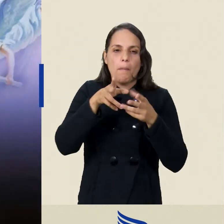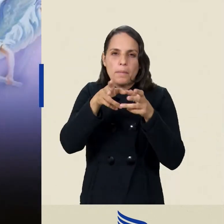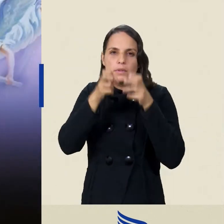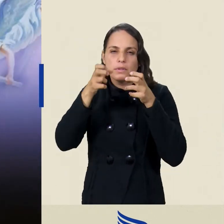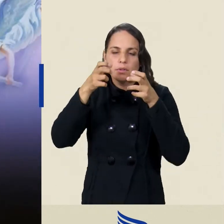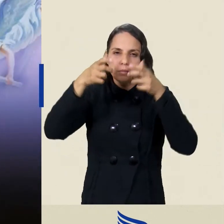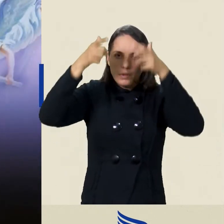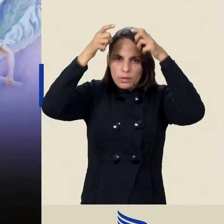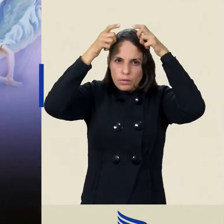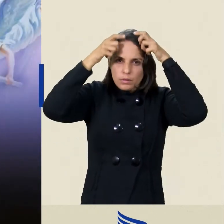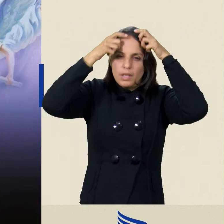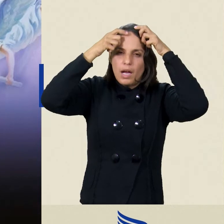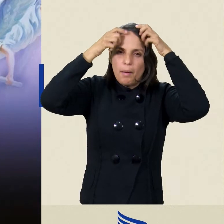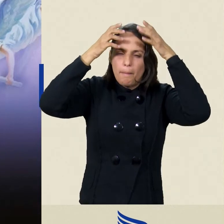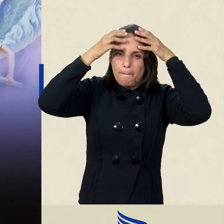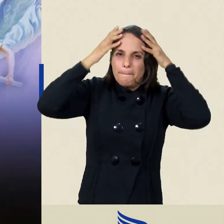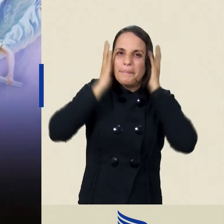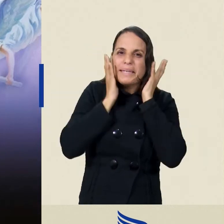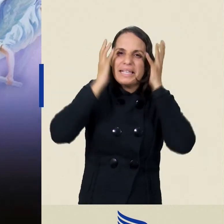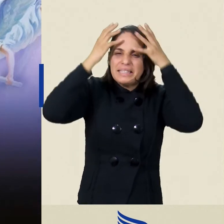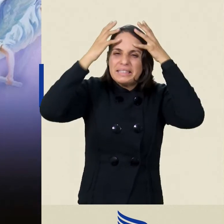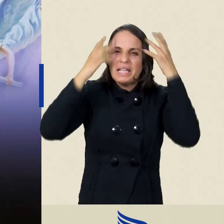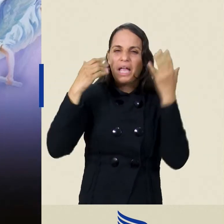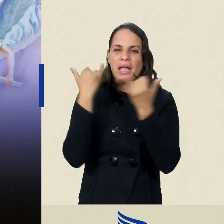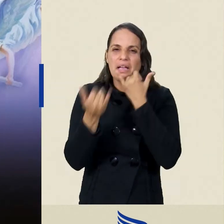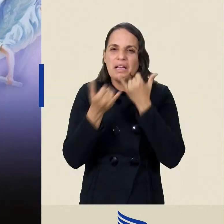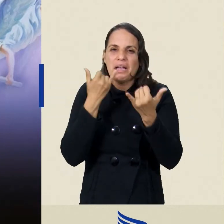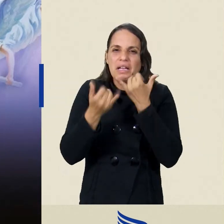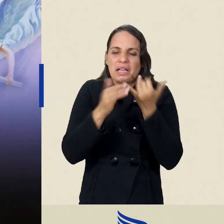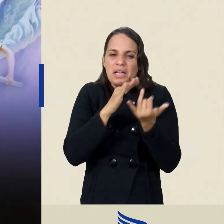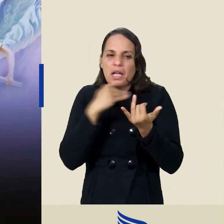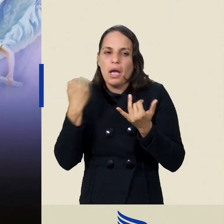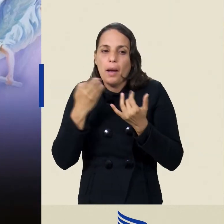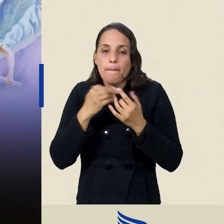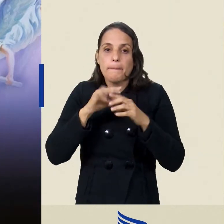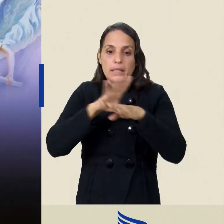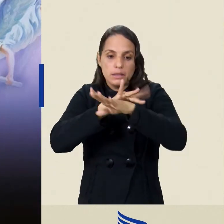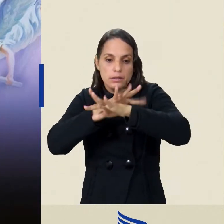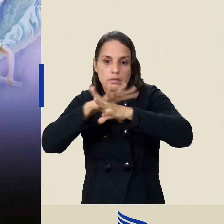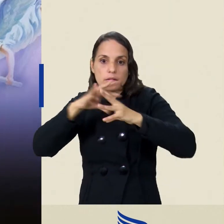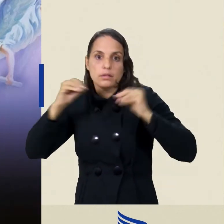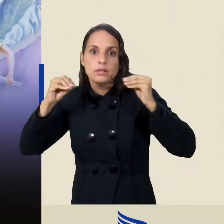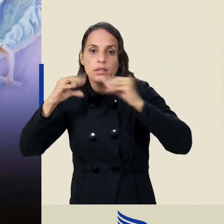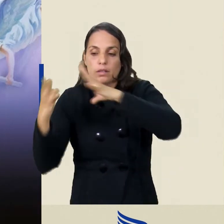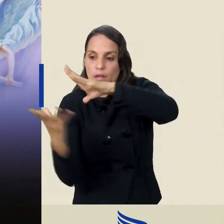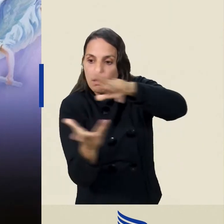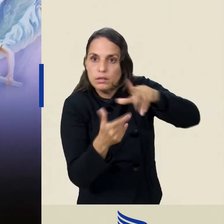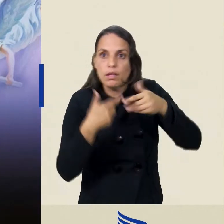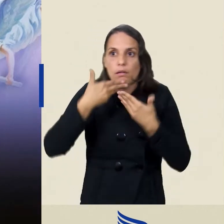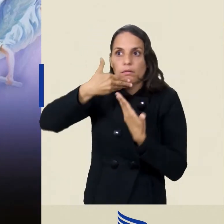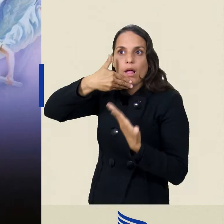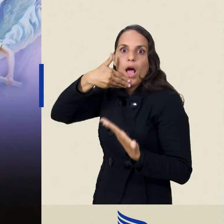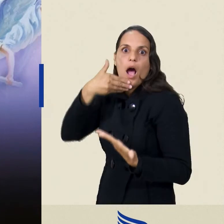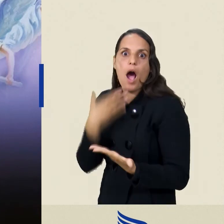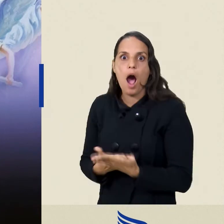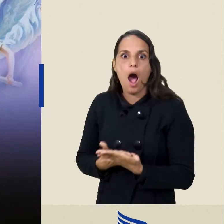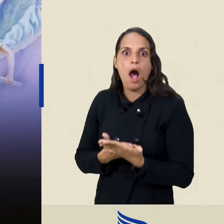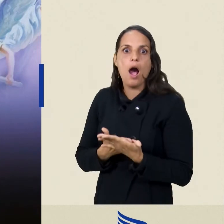como ferida de morte, e a sua chaga mortal foi curada, e toda a terra se maravilhou após a